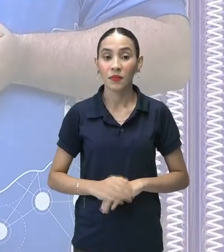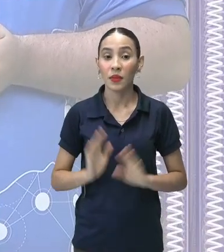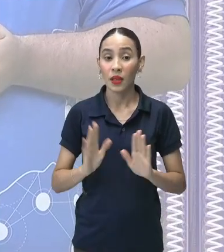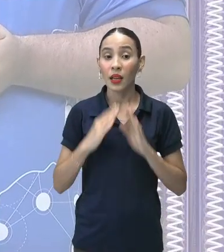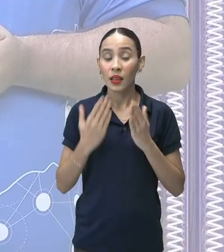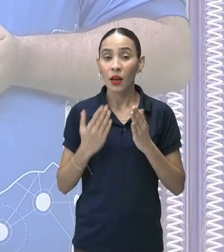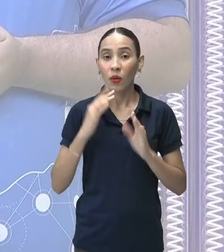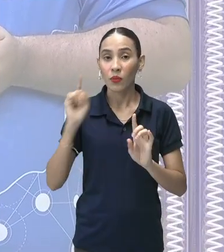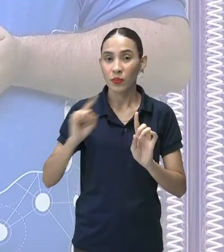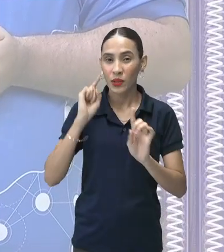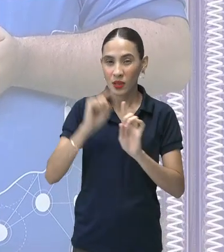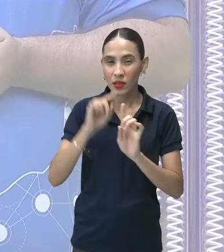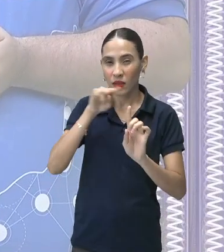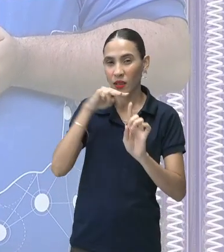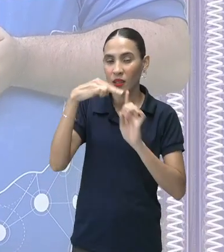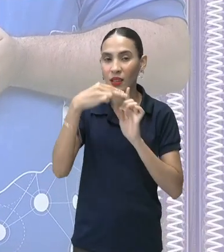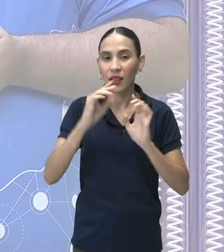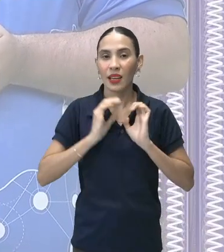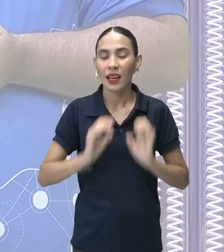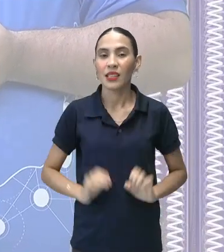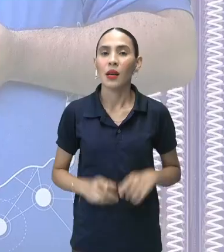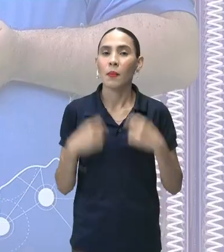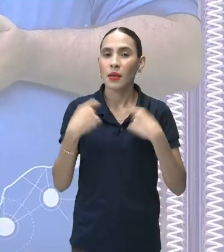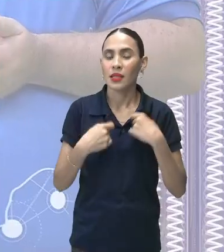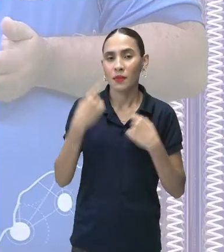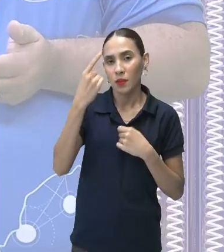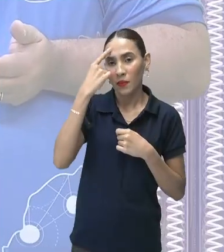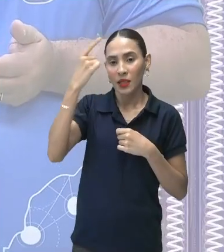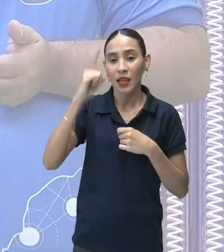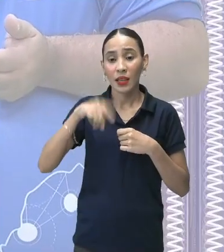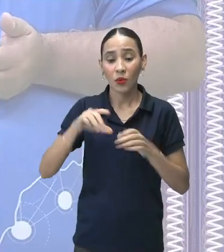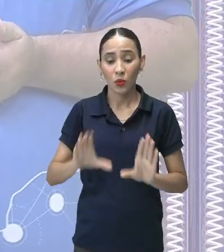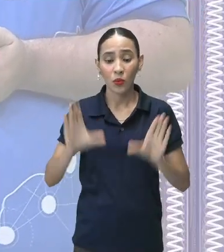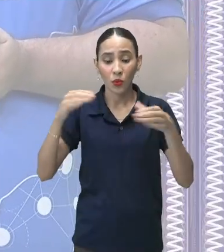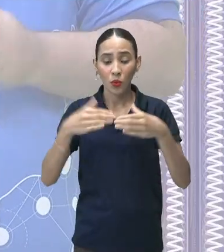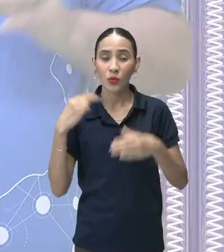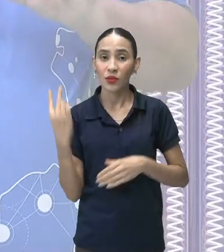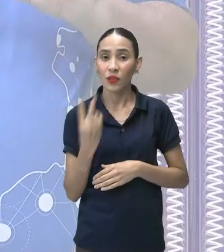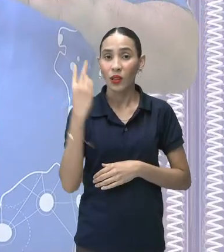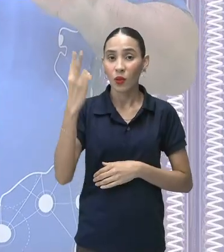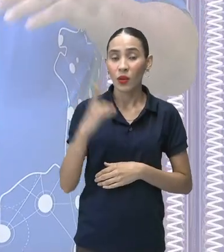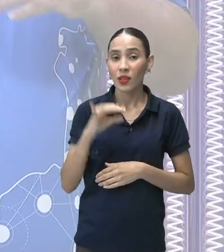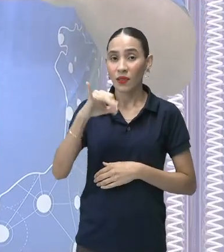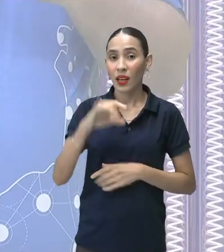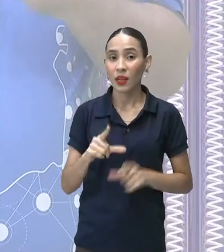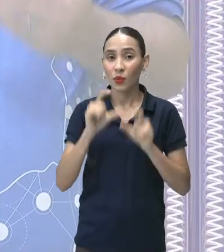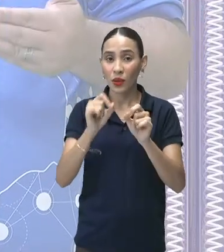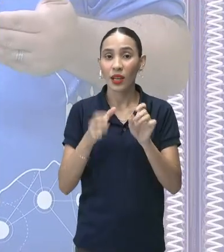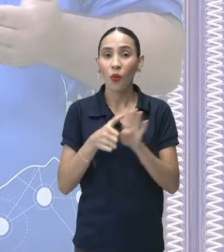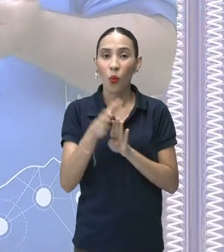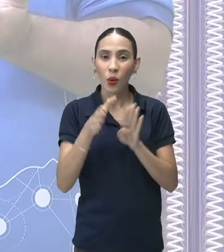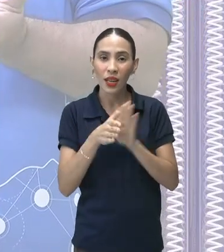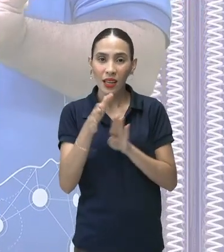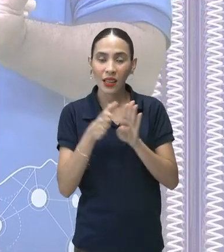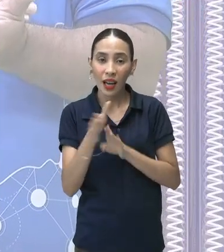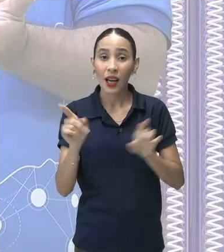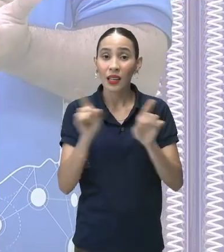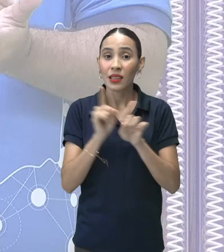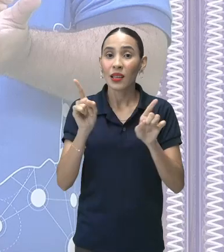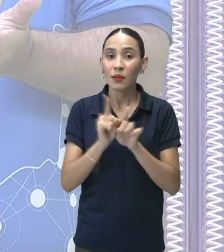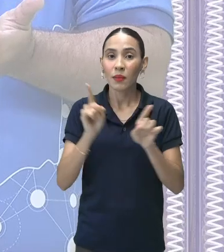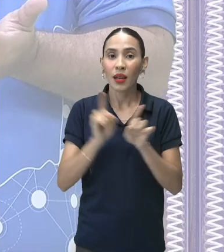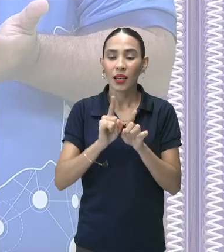Bem, do ponto de vista da ética, nós temos que pensar o conjunto de valores que vão orientar, que vão estar